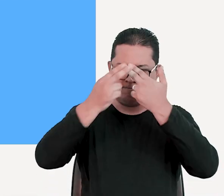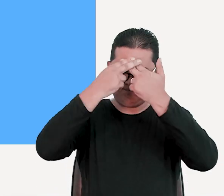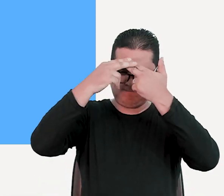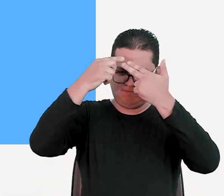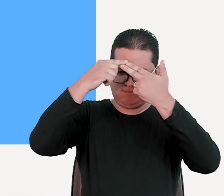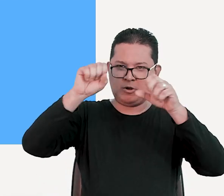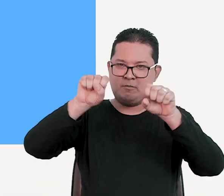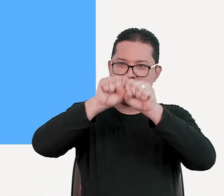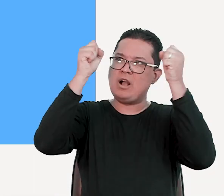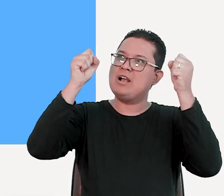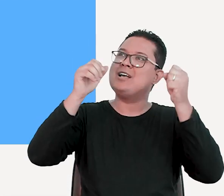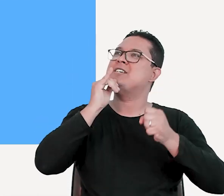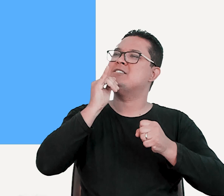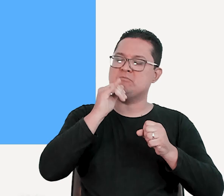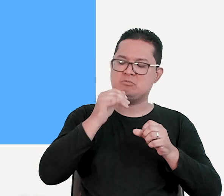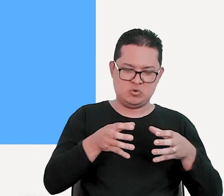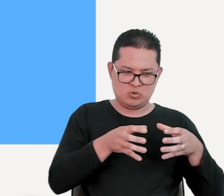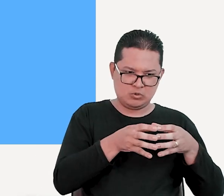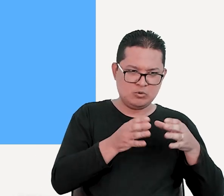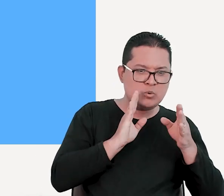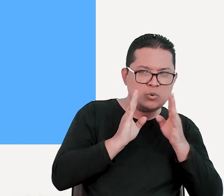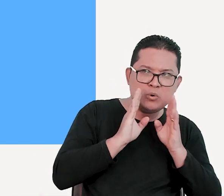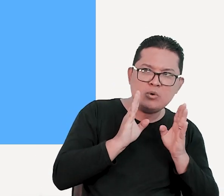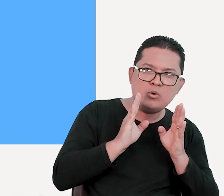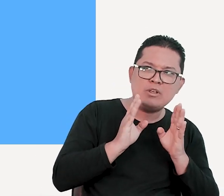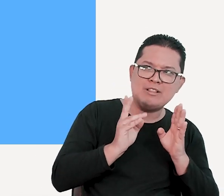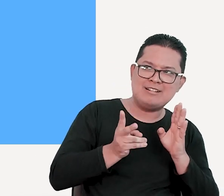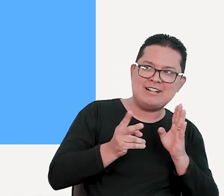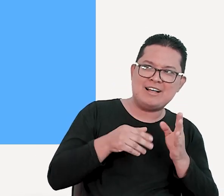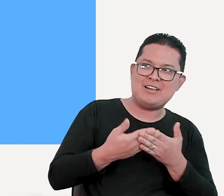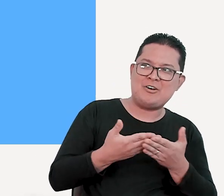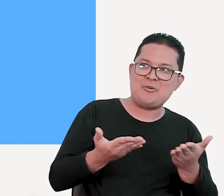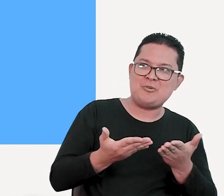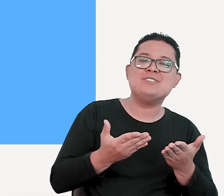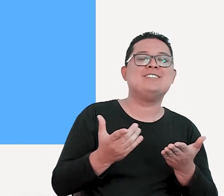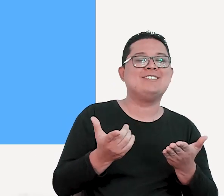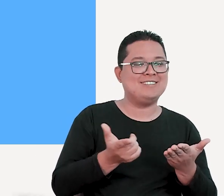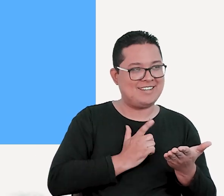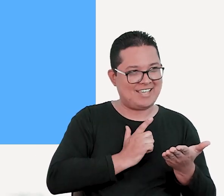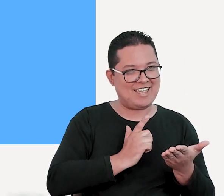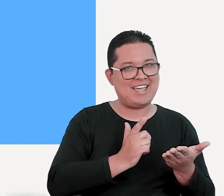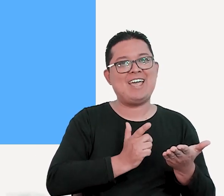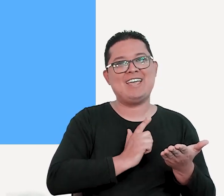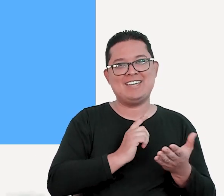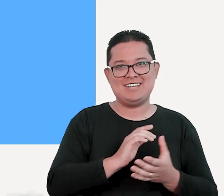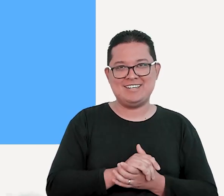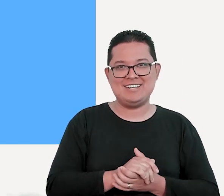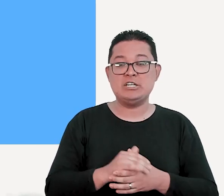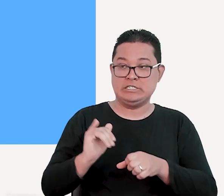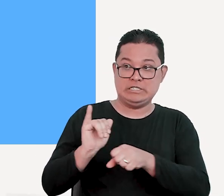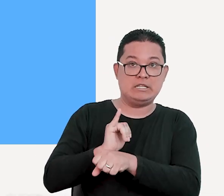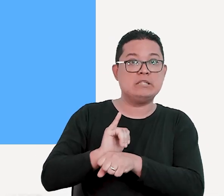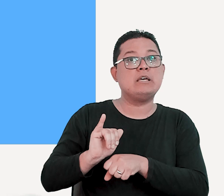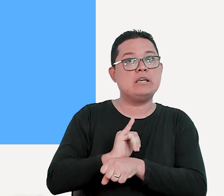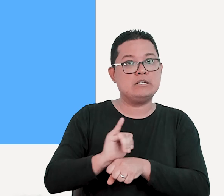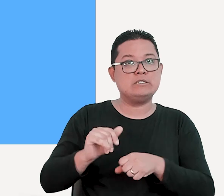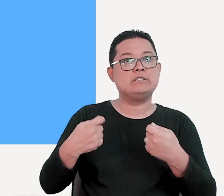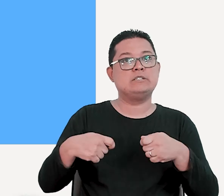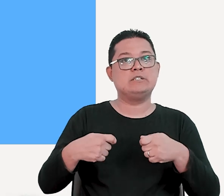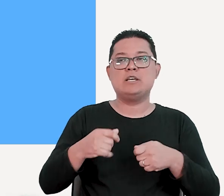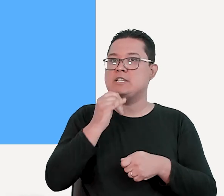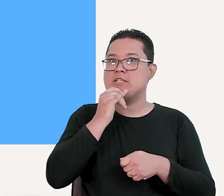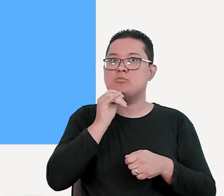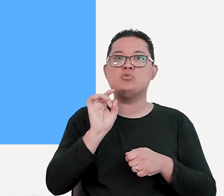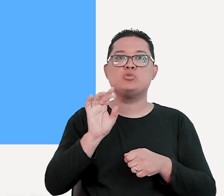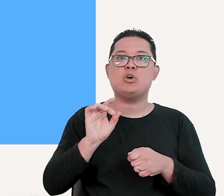por exemplo, nossa, grupo no Facebook ainda existe? Enfim, exige muita estratégia, né? Não é só o fato do